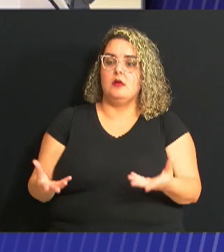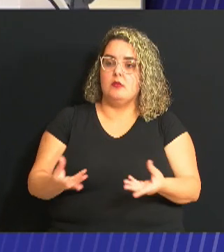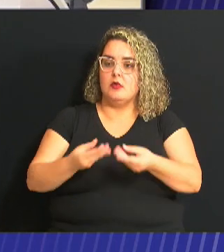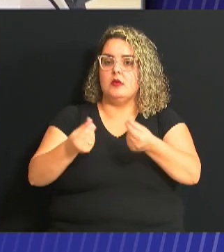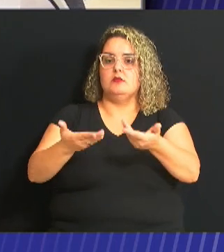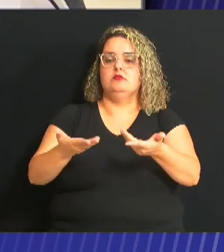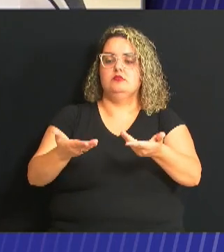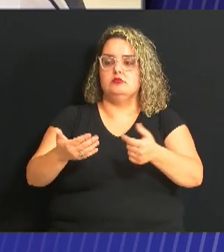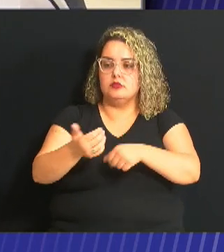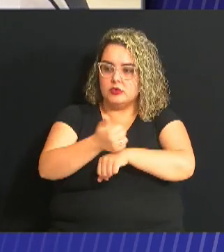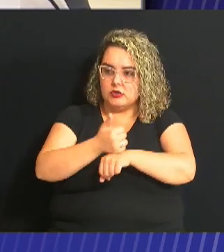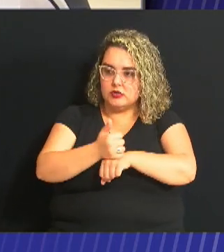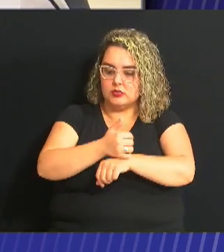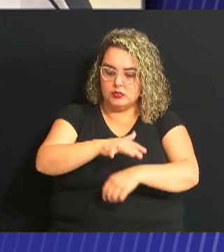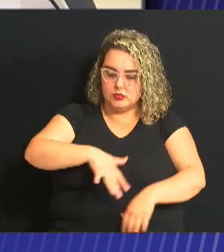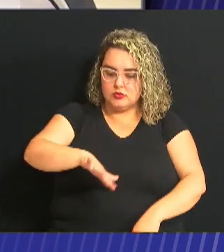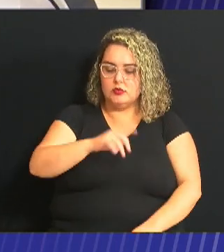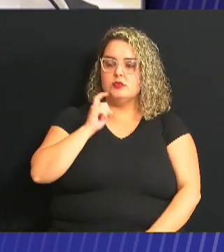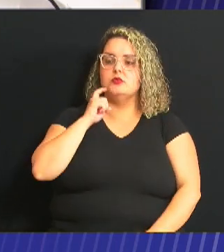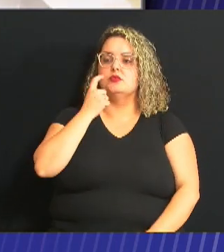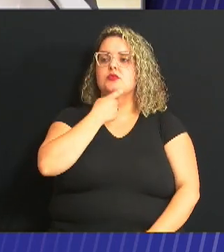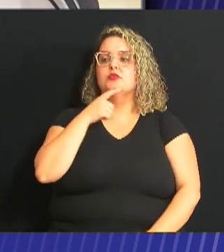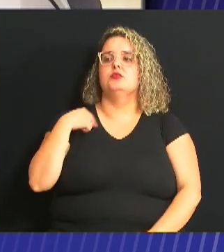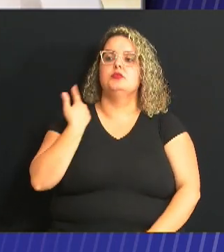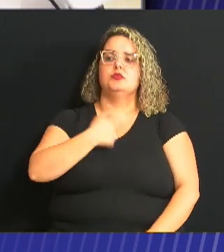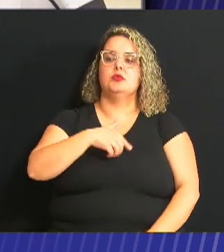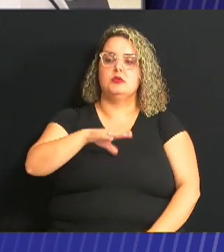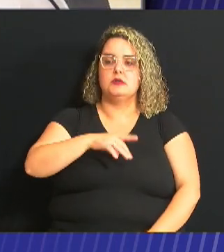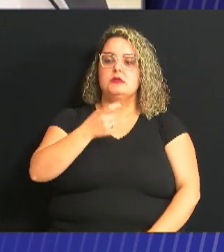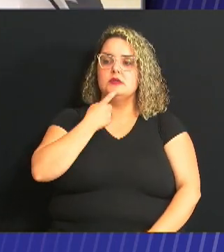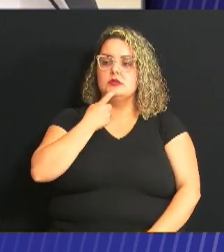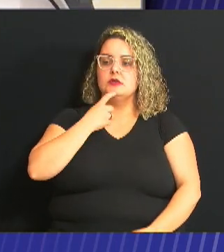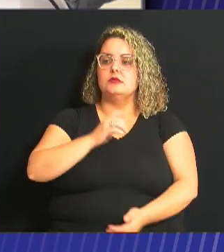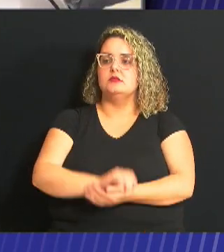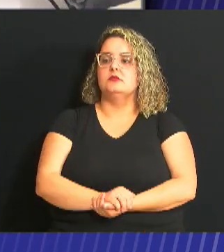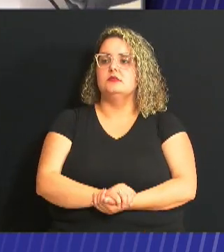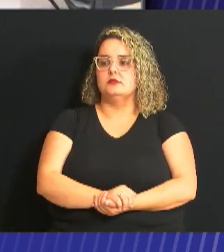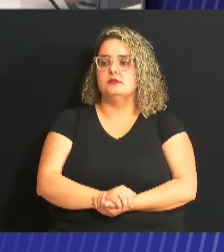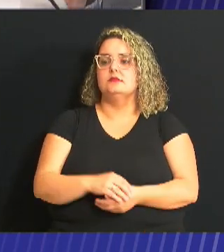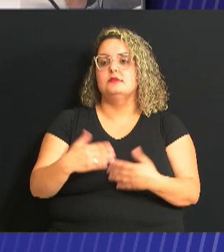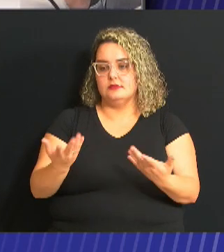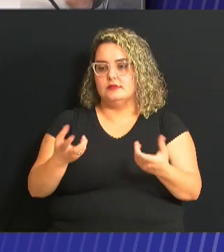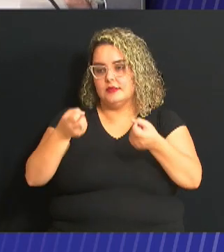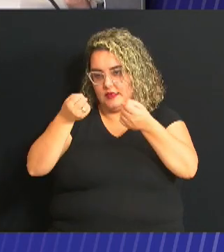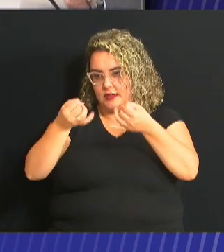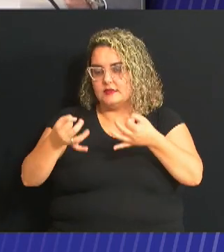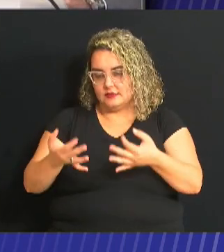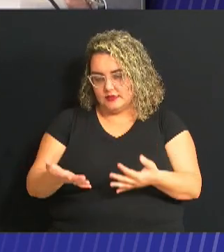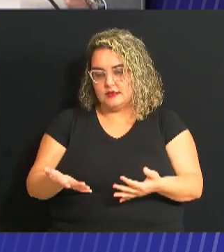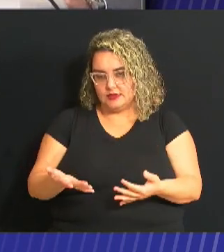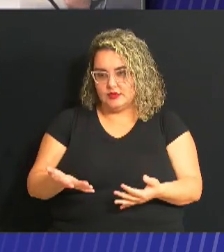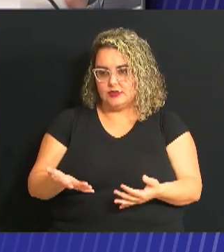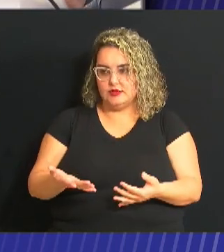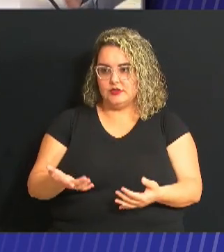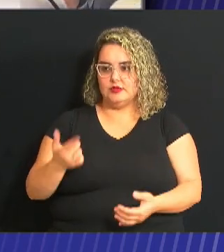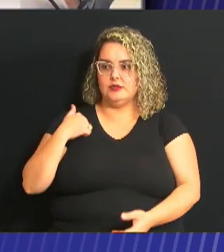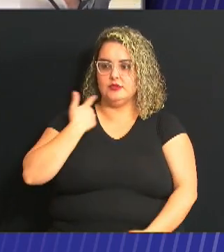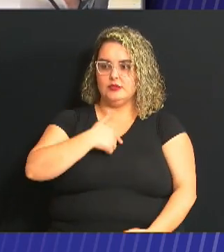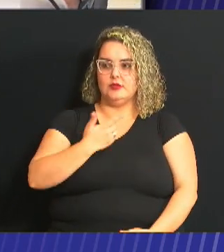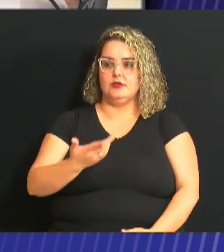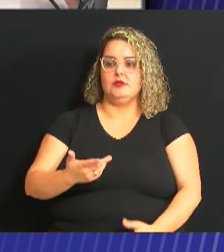na área odontológica em nossa cidade de Campinas. Então, essa é a justificativa que coube a nós aqui pelo